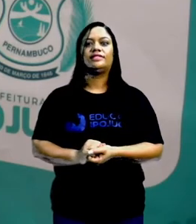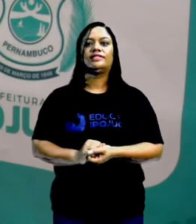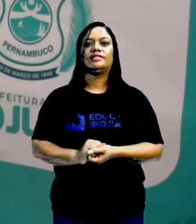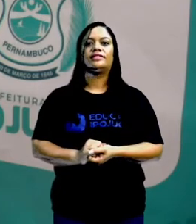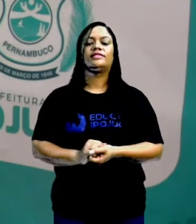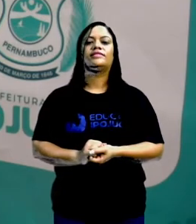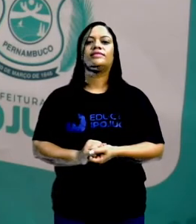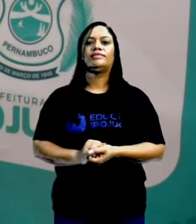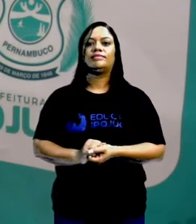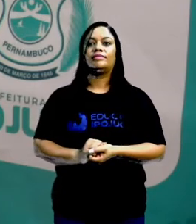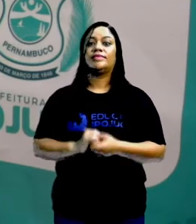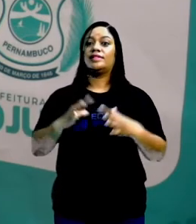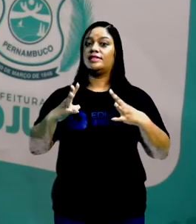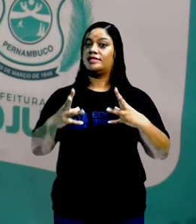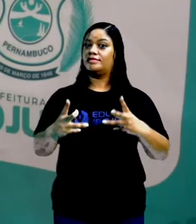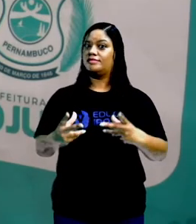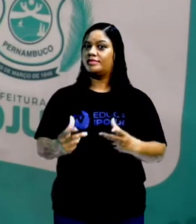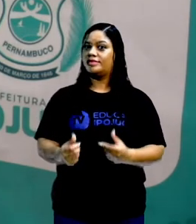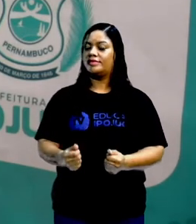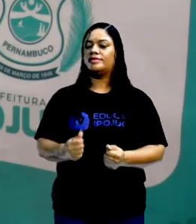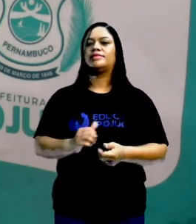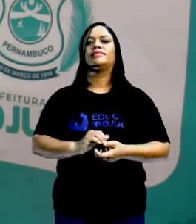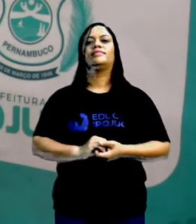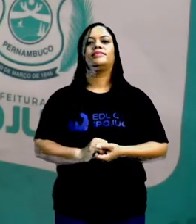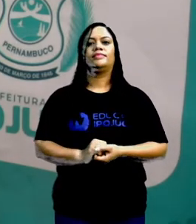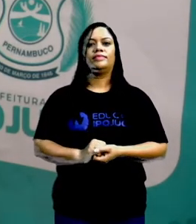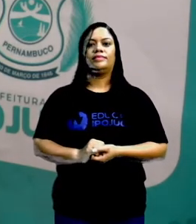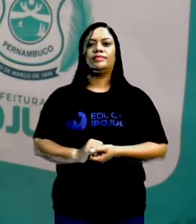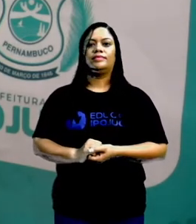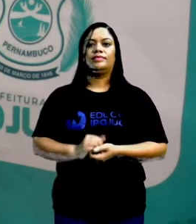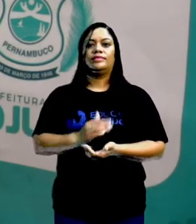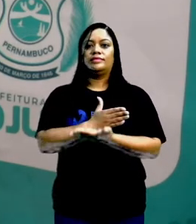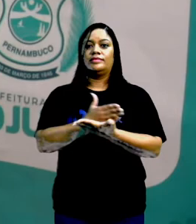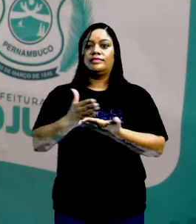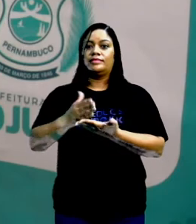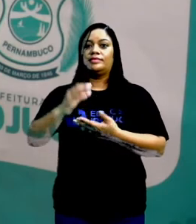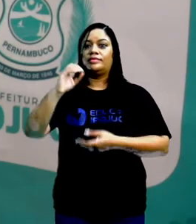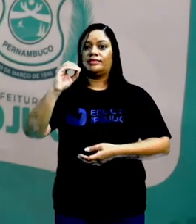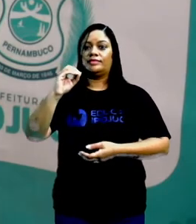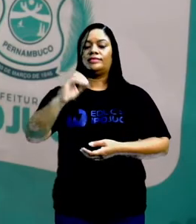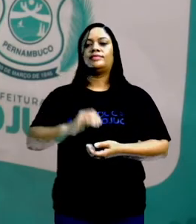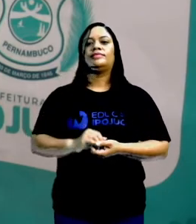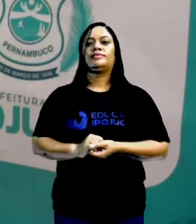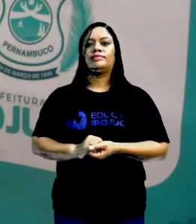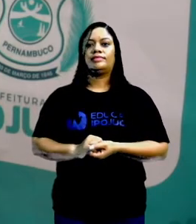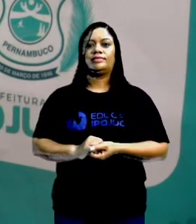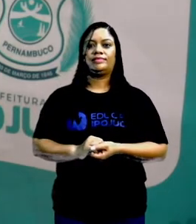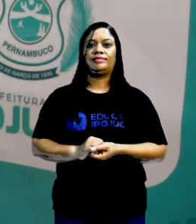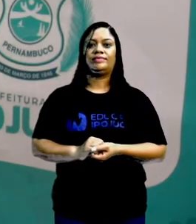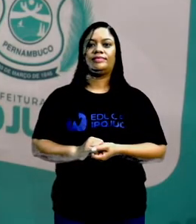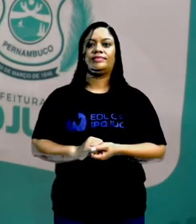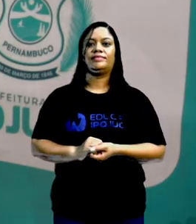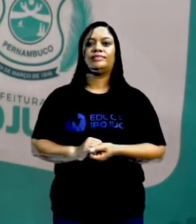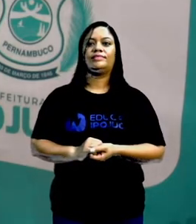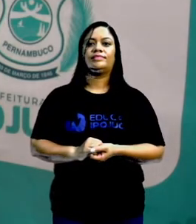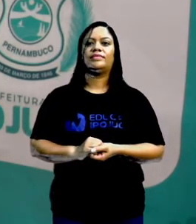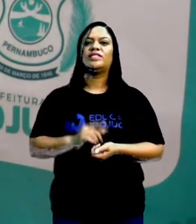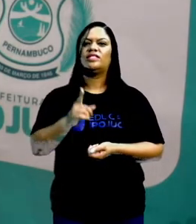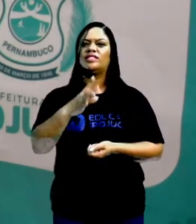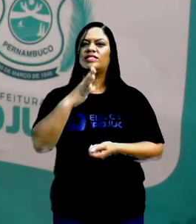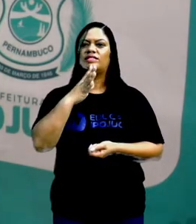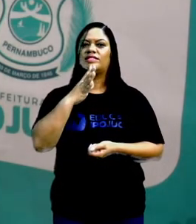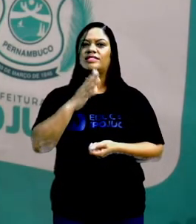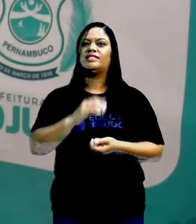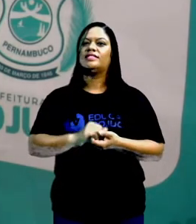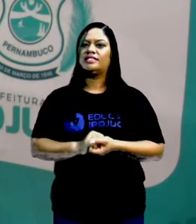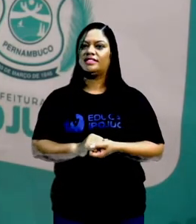dos cômodos, a limpeza. Então, hotel. Começa com O. Agora, hiena. Alguém já viu uma